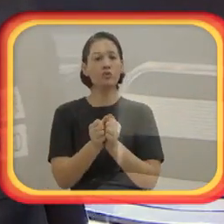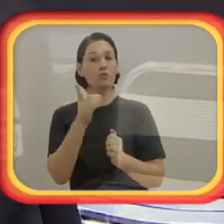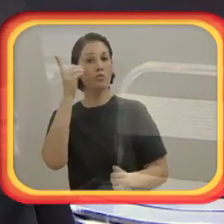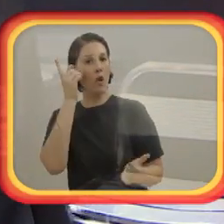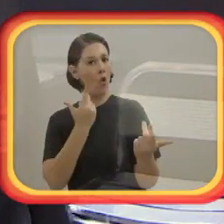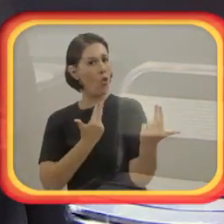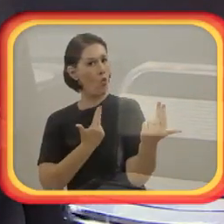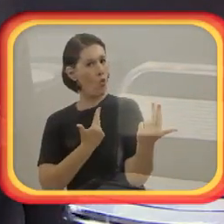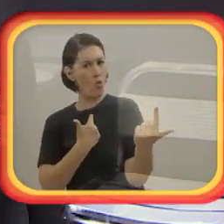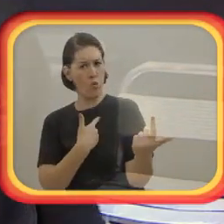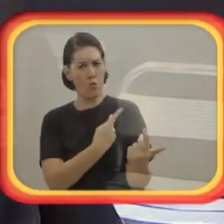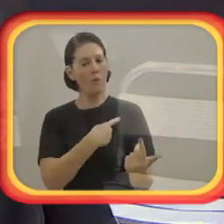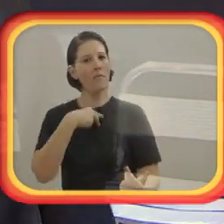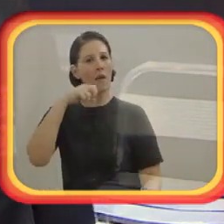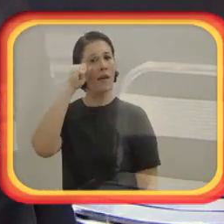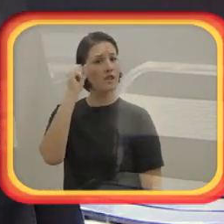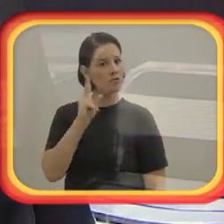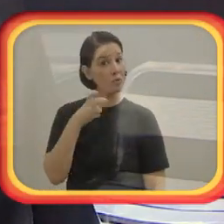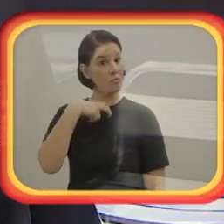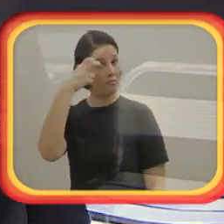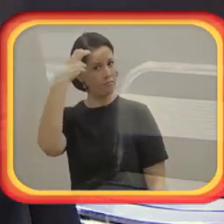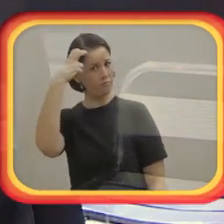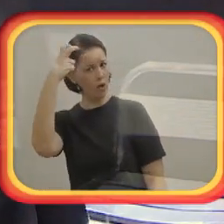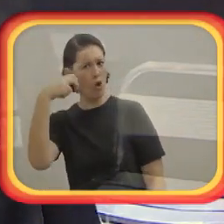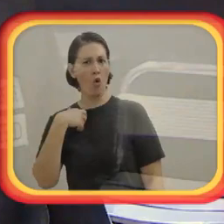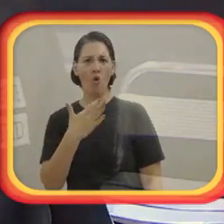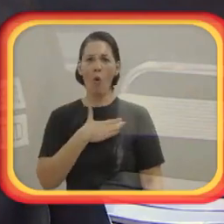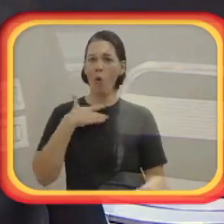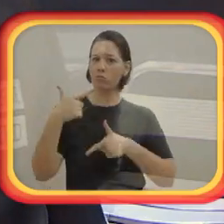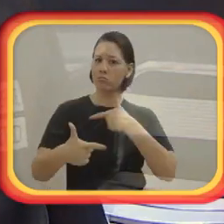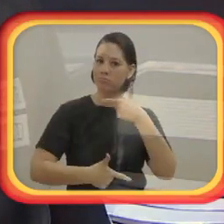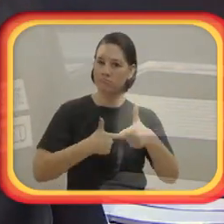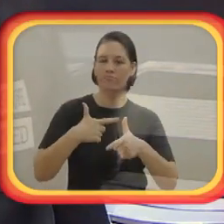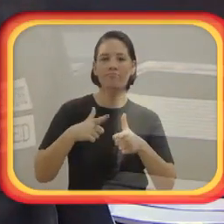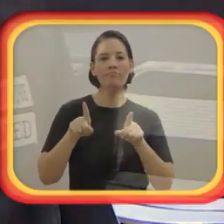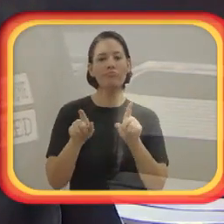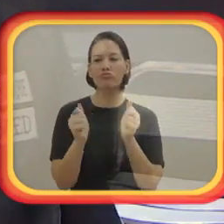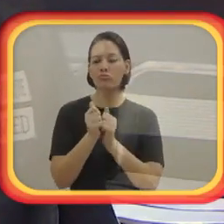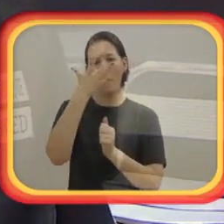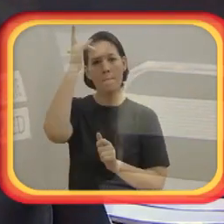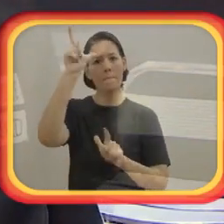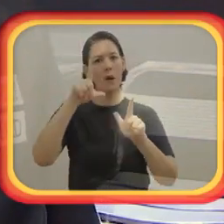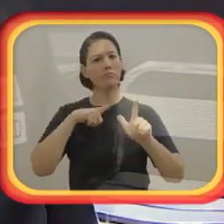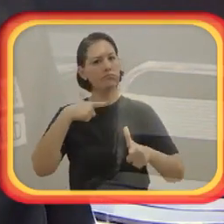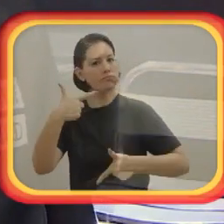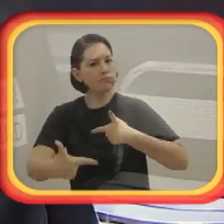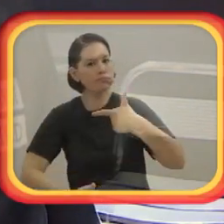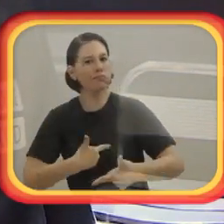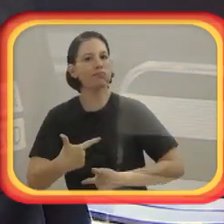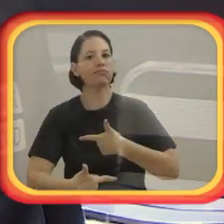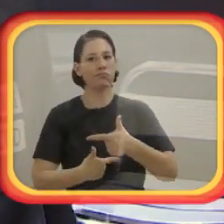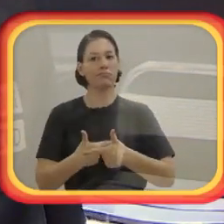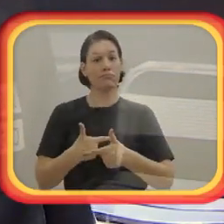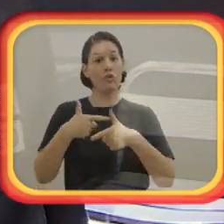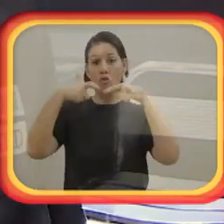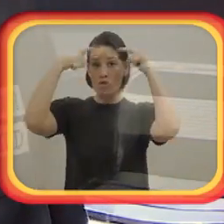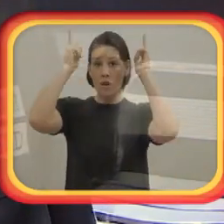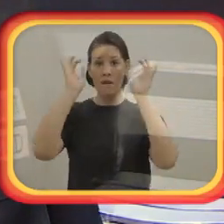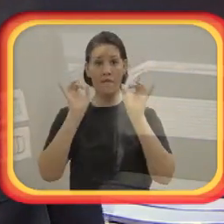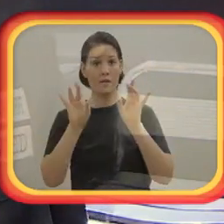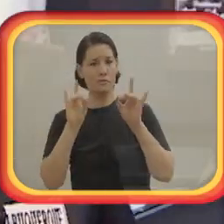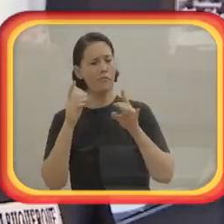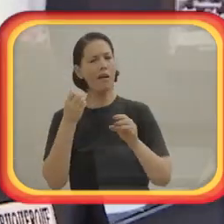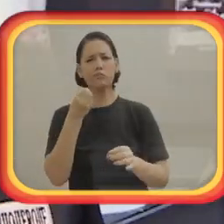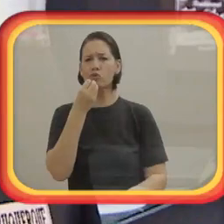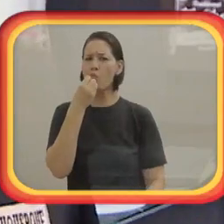com síndrome de Down, como eu. Eu sou muito esperto, sou muito inteligente e eu gosto de trabalhar com pessoas